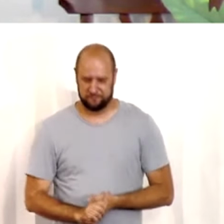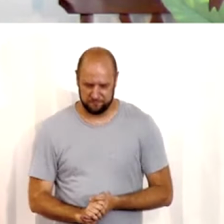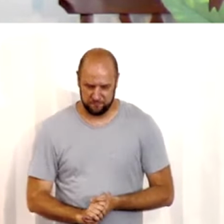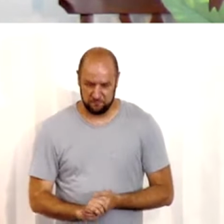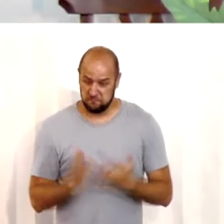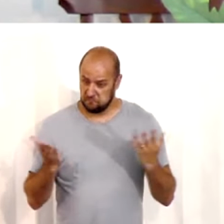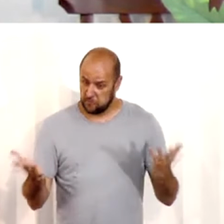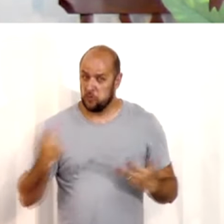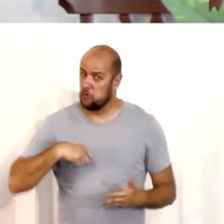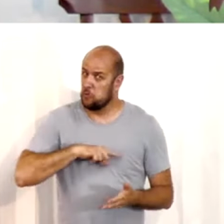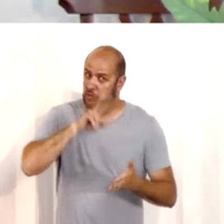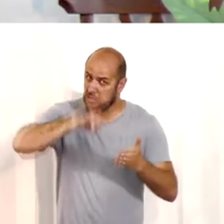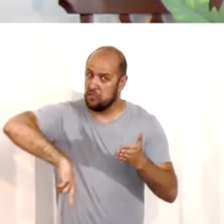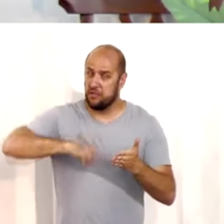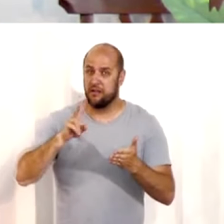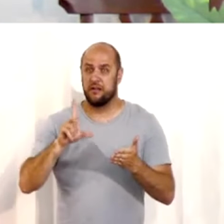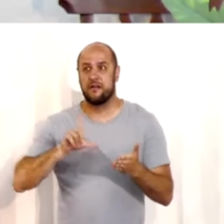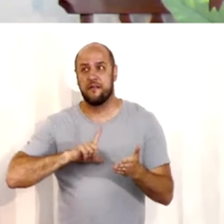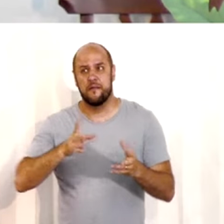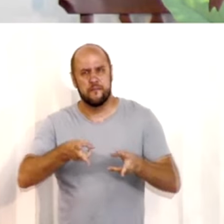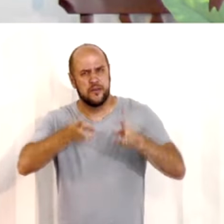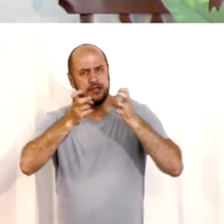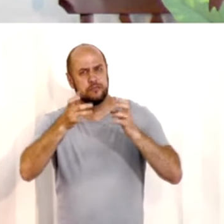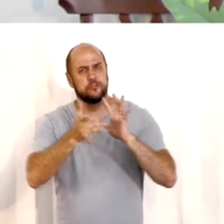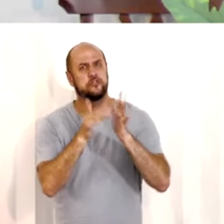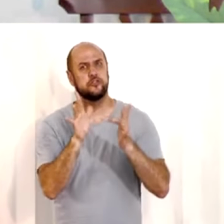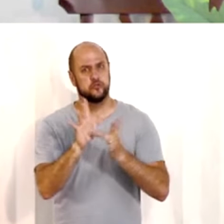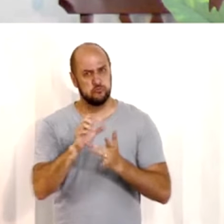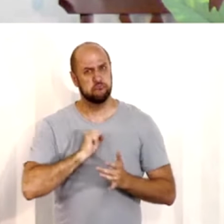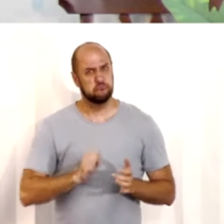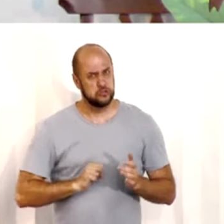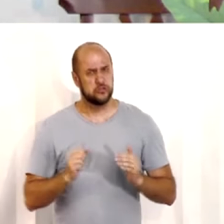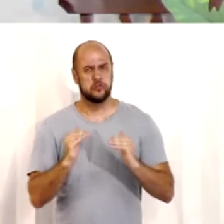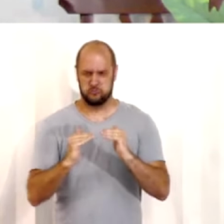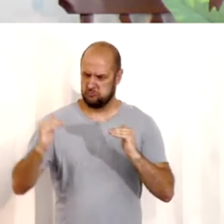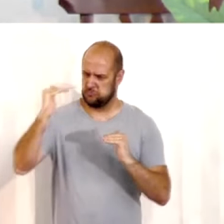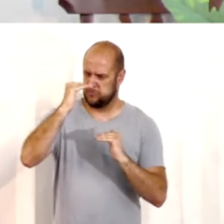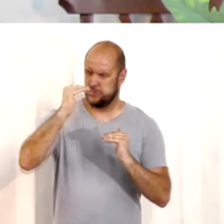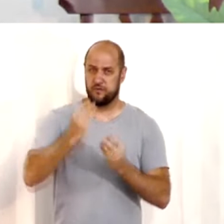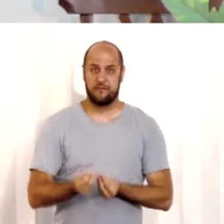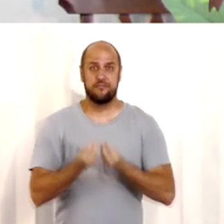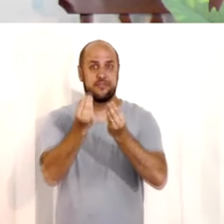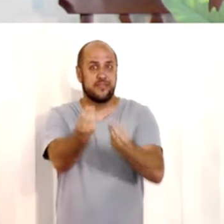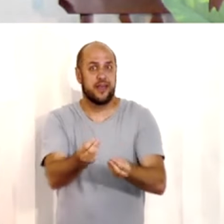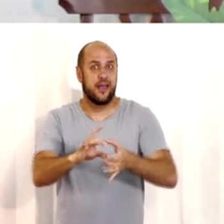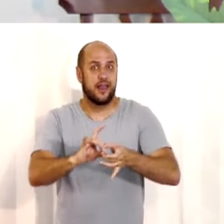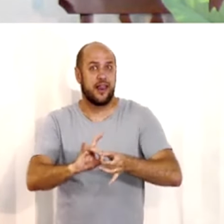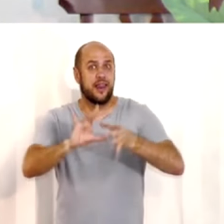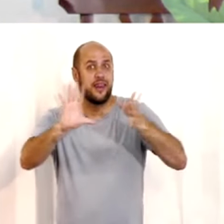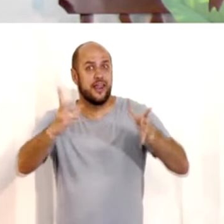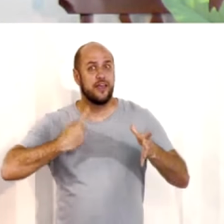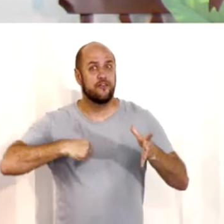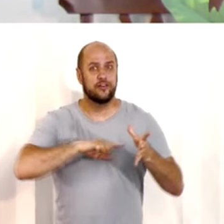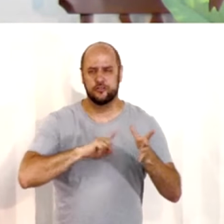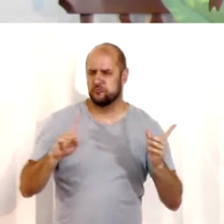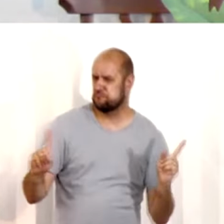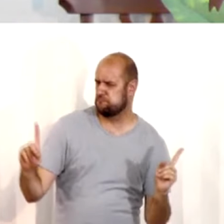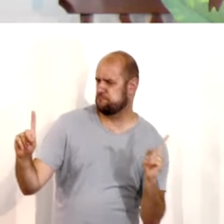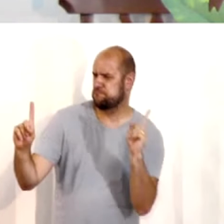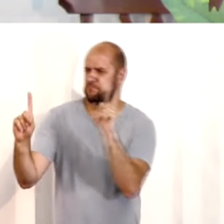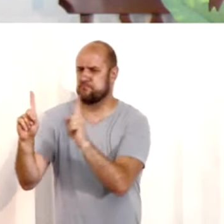esse, a gente vê que Jesus é este sumo sacerdote que nos leva, nos dá a liberdade de um achego confiante ao